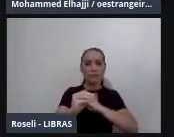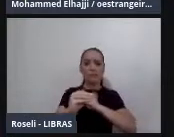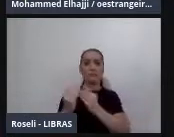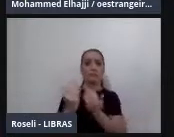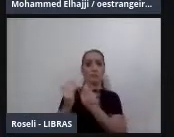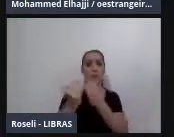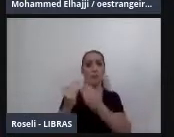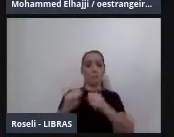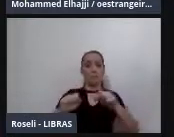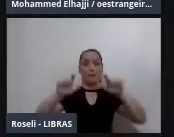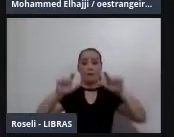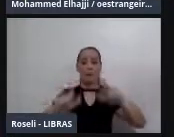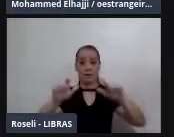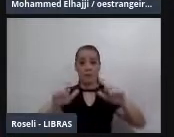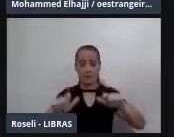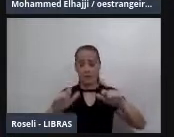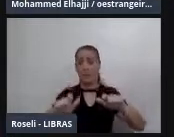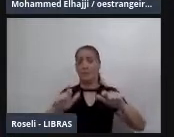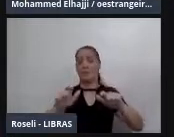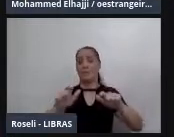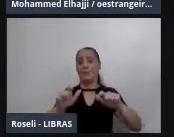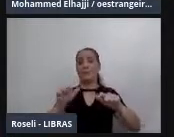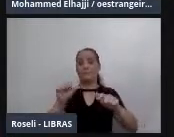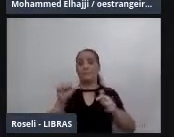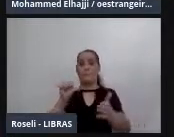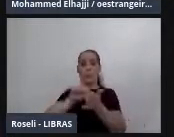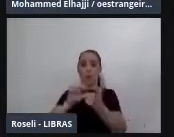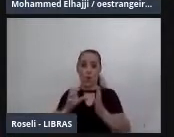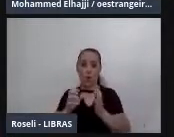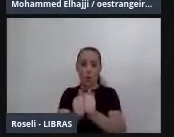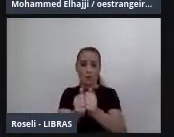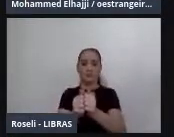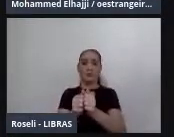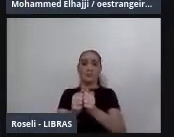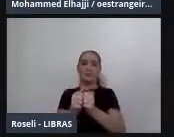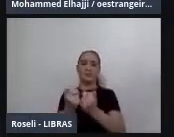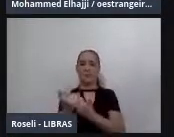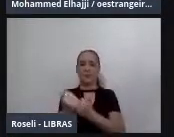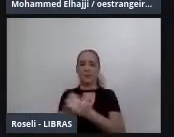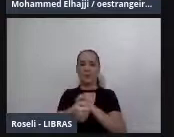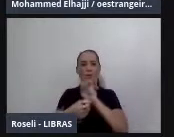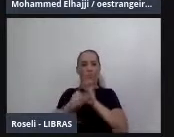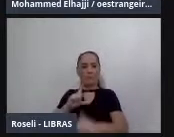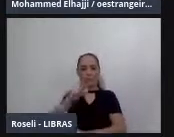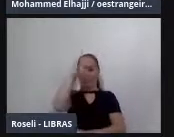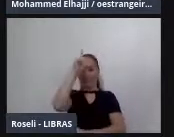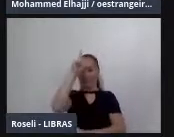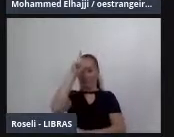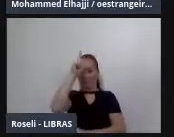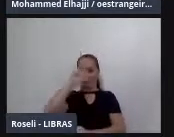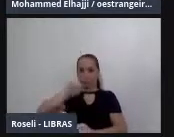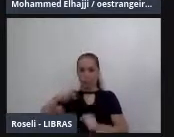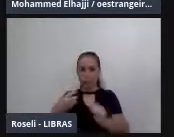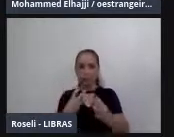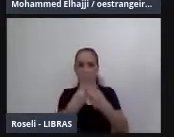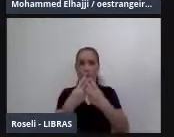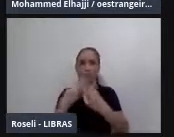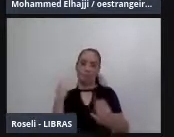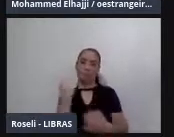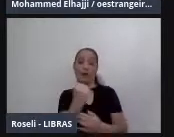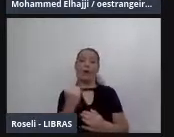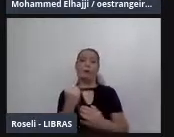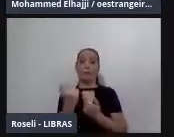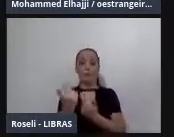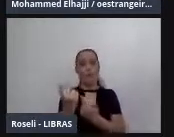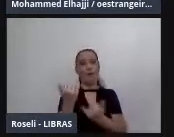inclusive, muitas vezes. Então, acho que a gente precisa trazer essa temática e é muito importante. Então, mais uma vez, eu agradeço. E como nós